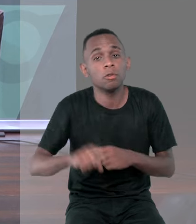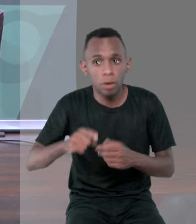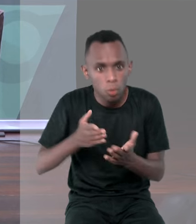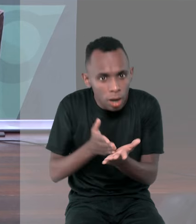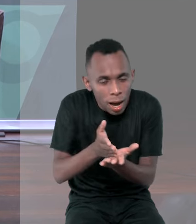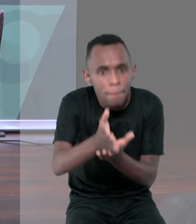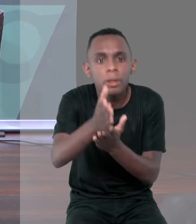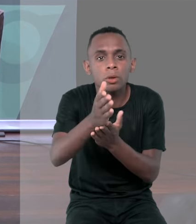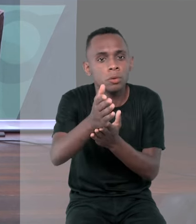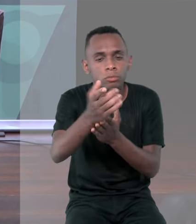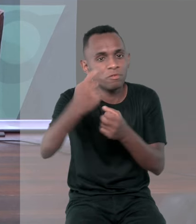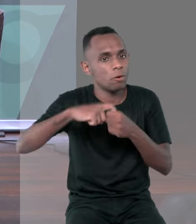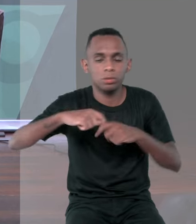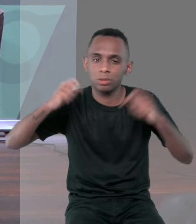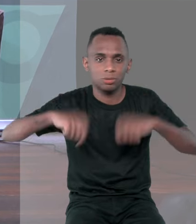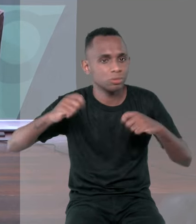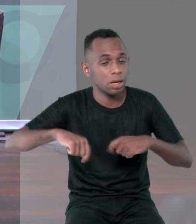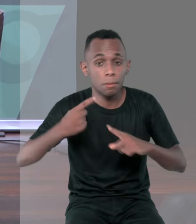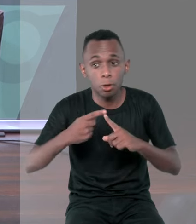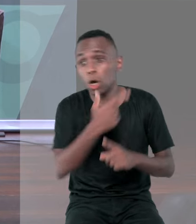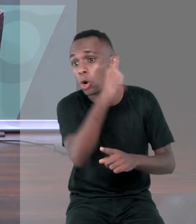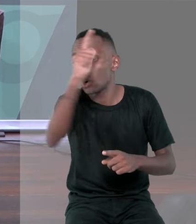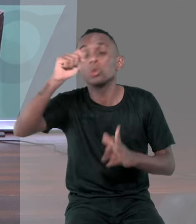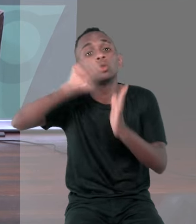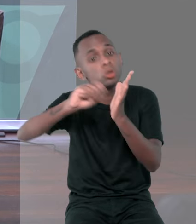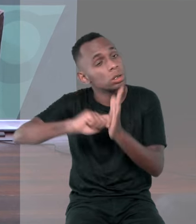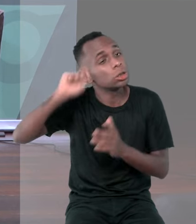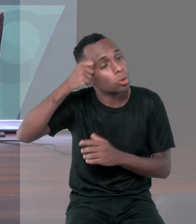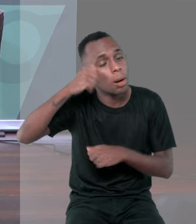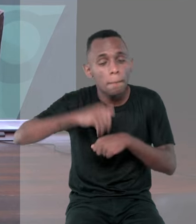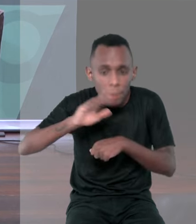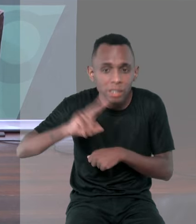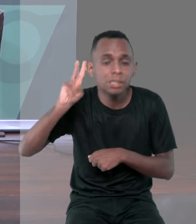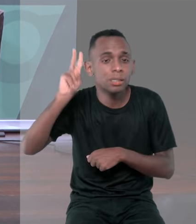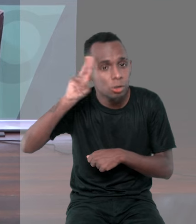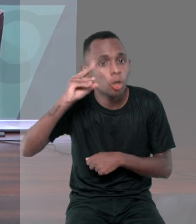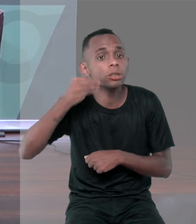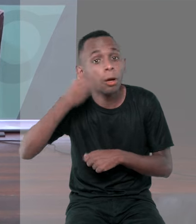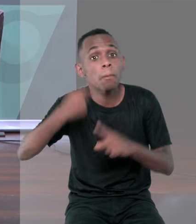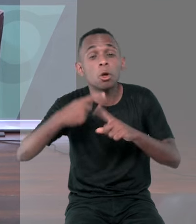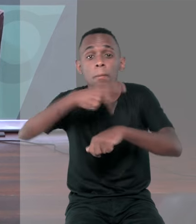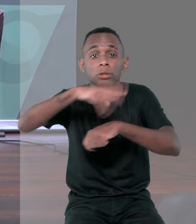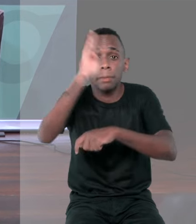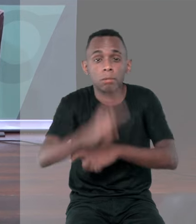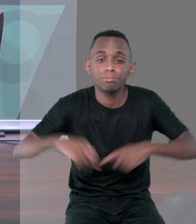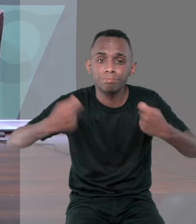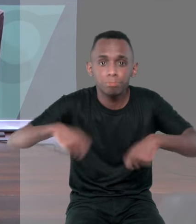volta. Acostumem-se, porque virão outros escritores negros com mais histórias, porque o Brasil precisa